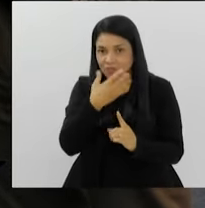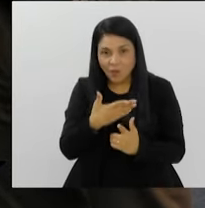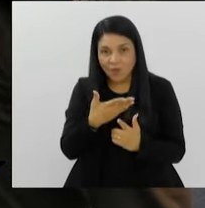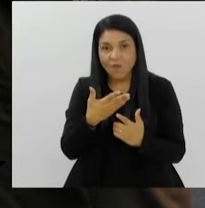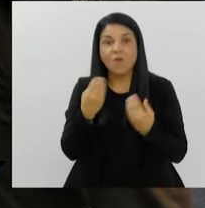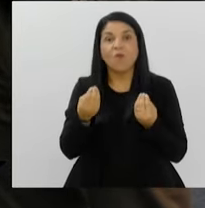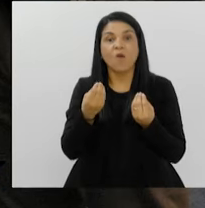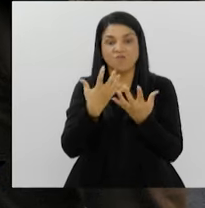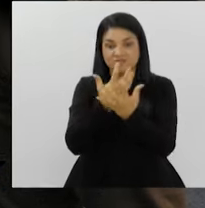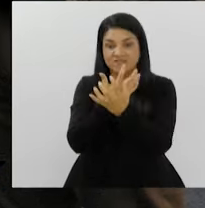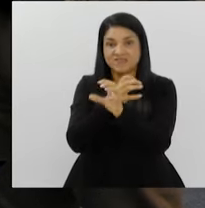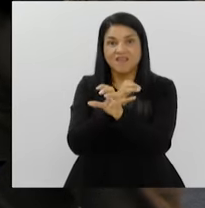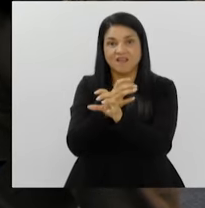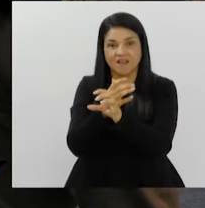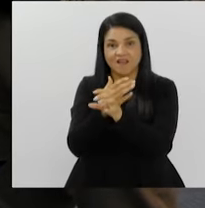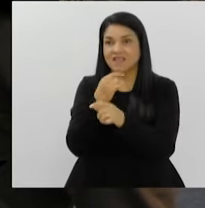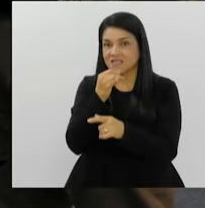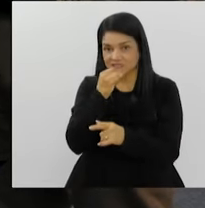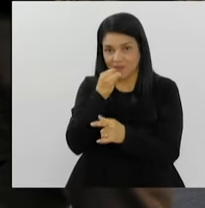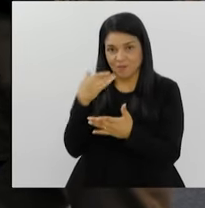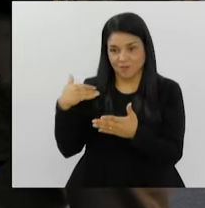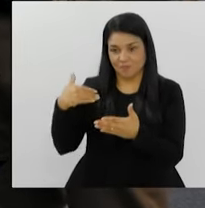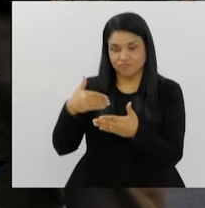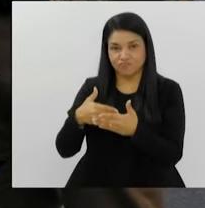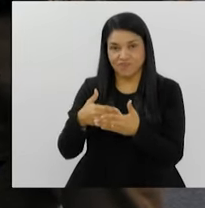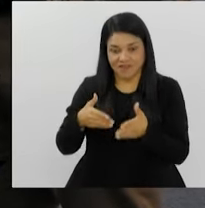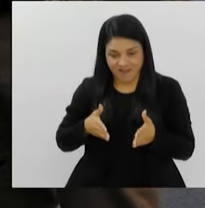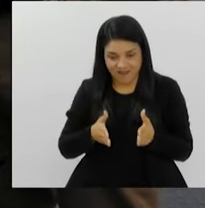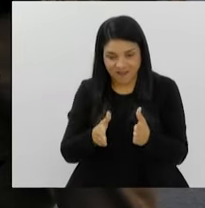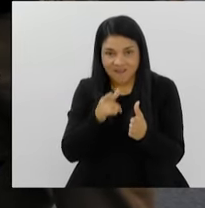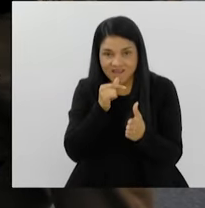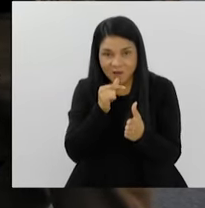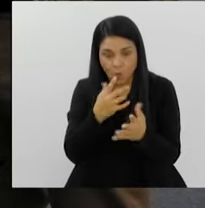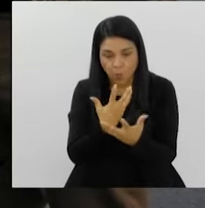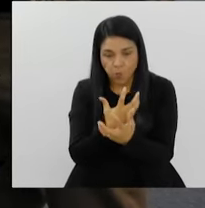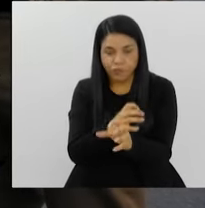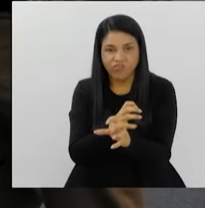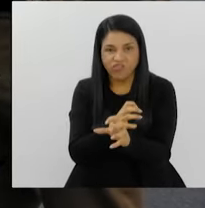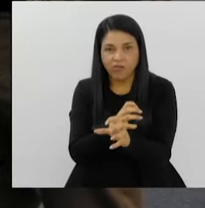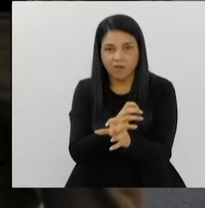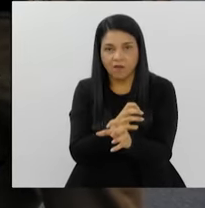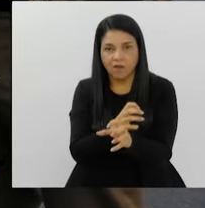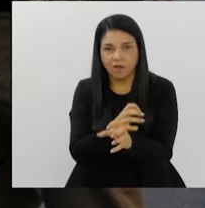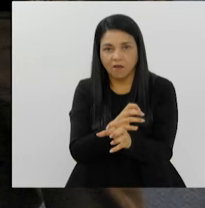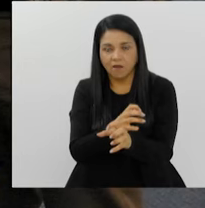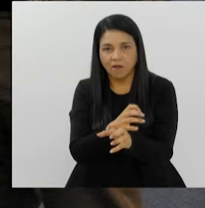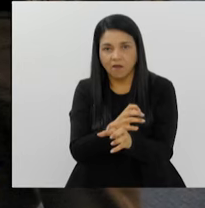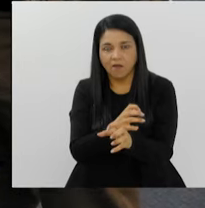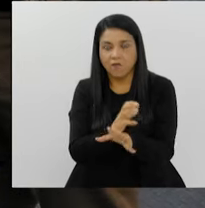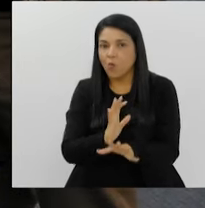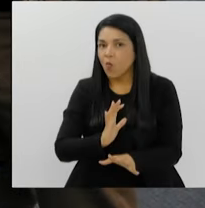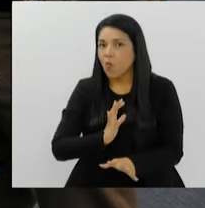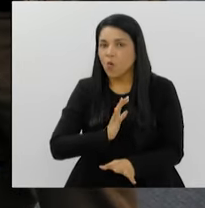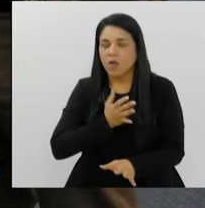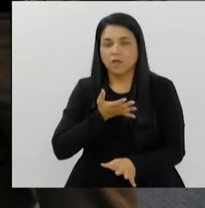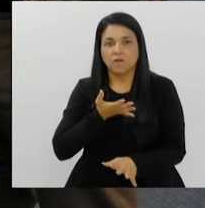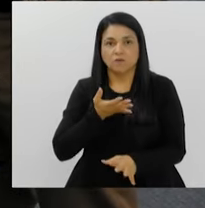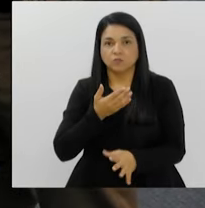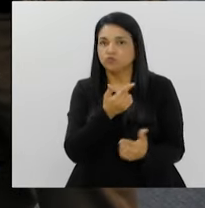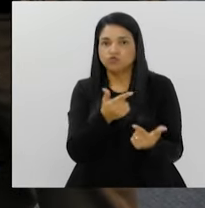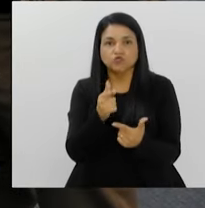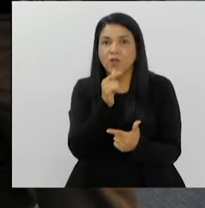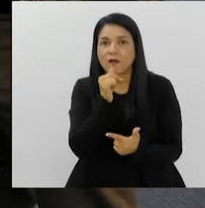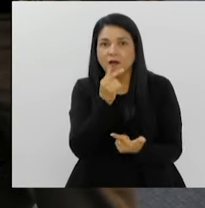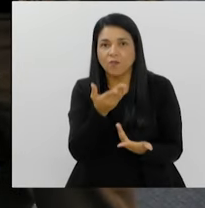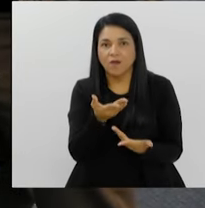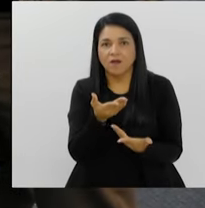seca, que secou todos os canais, todas as valas, e foi uma coisa terrível. E a